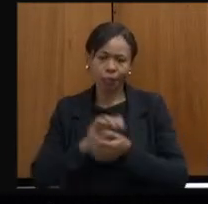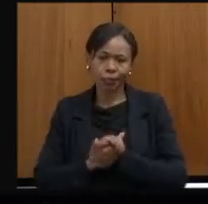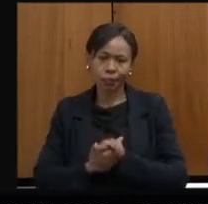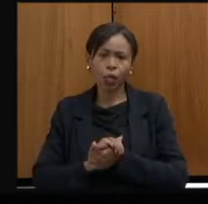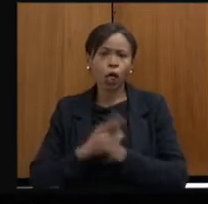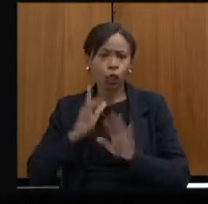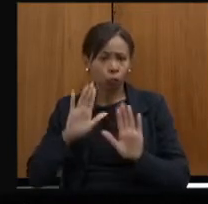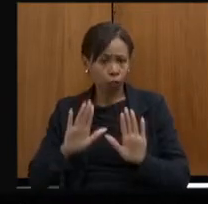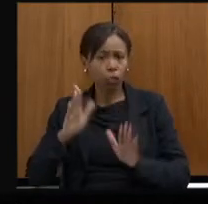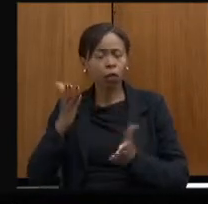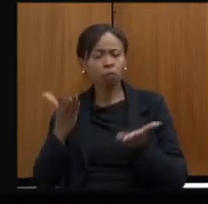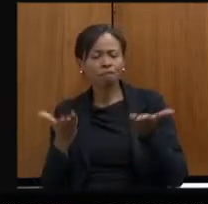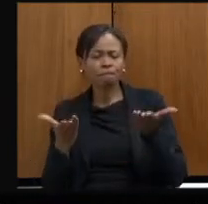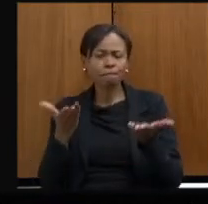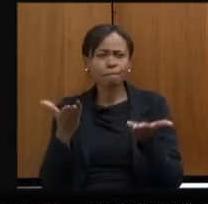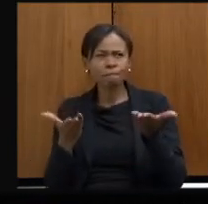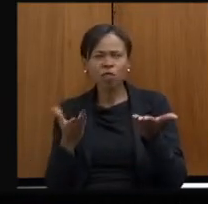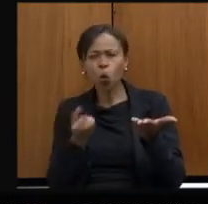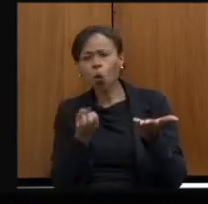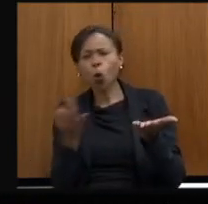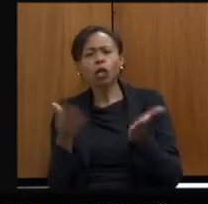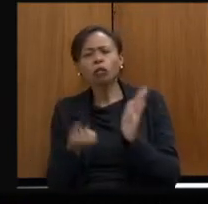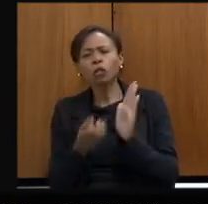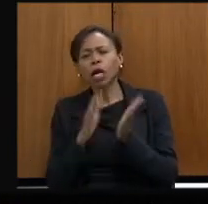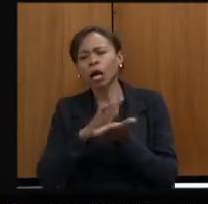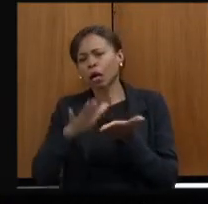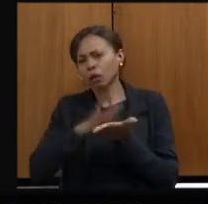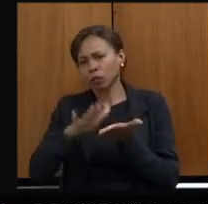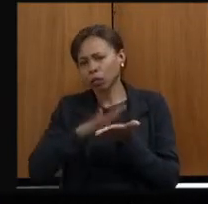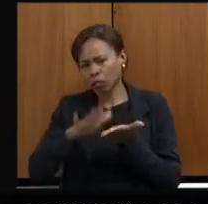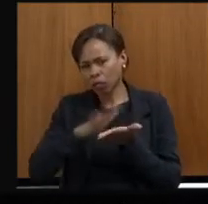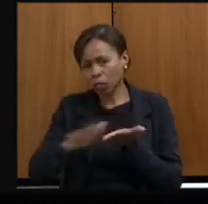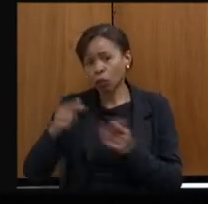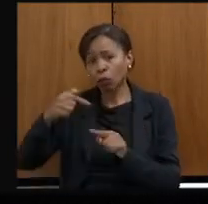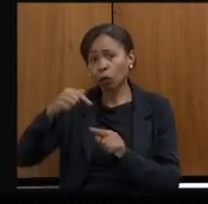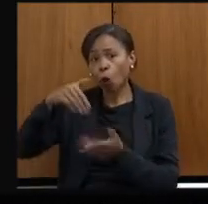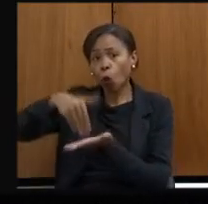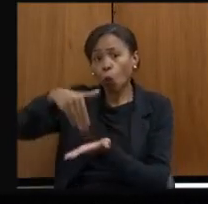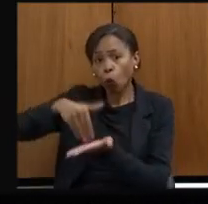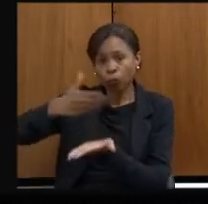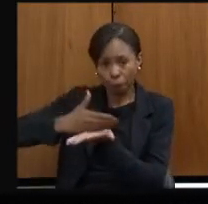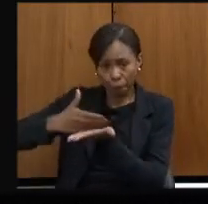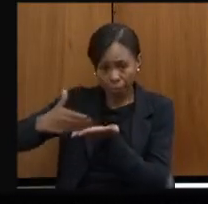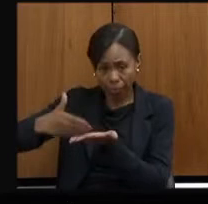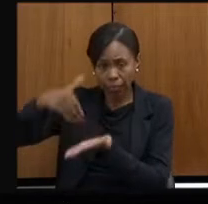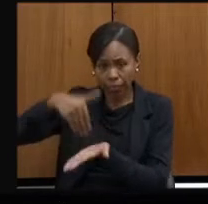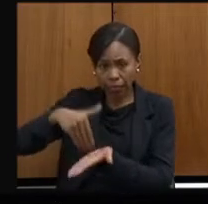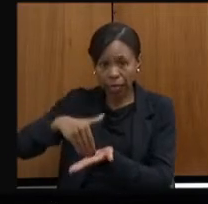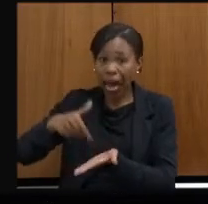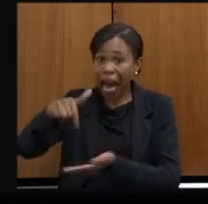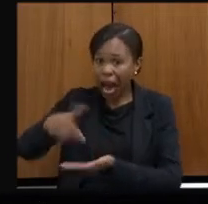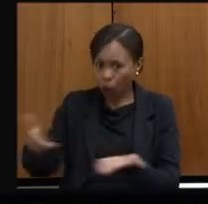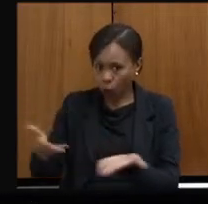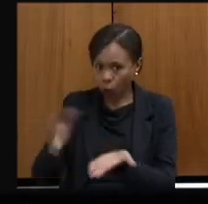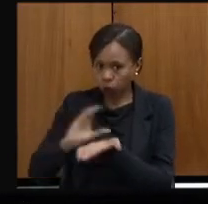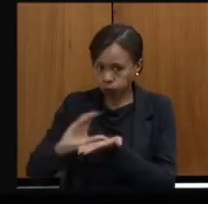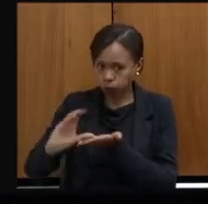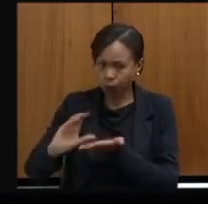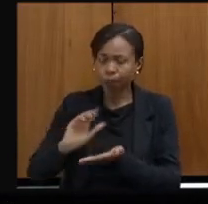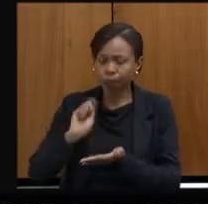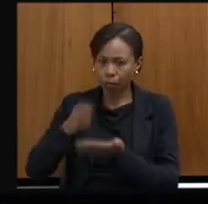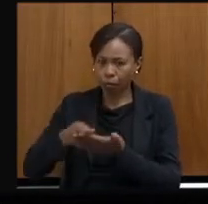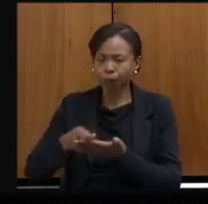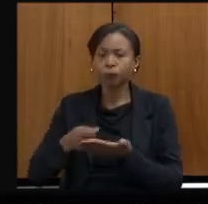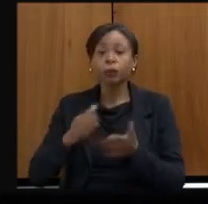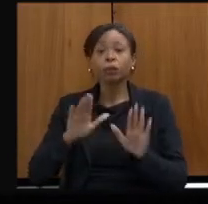temos um balanço de quanto foi gasto nisso, até porque a última parcela está sendo realizada agora. E garantimos